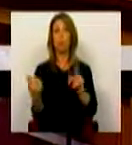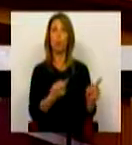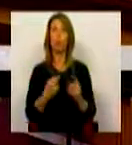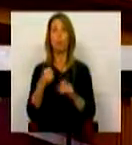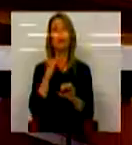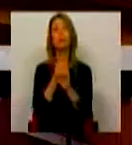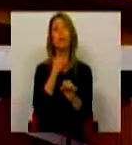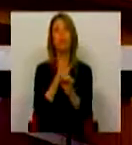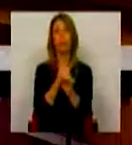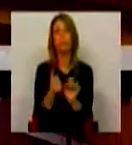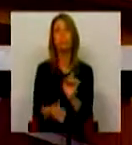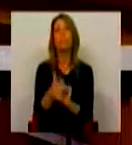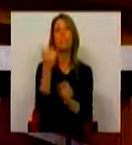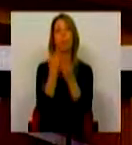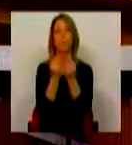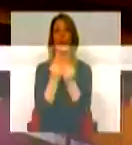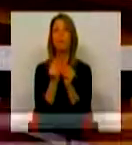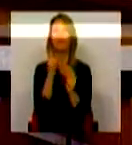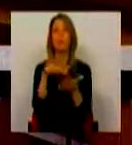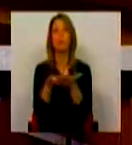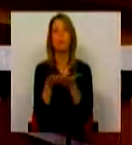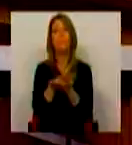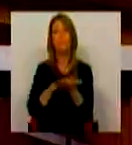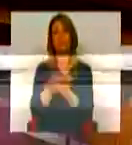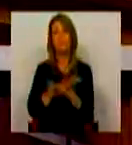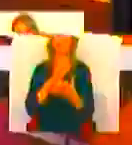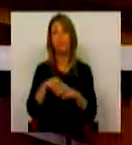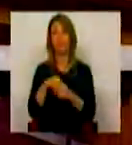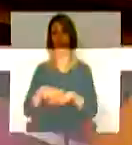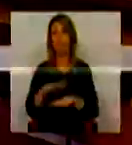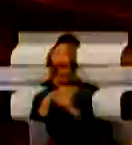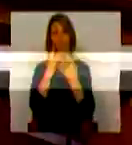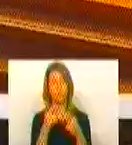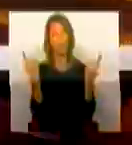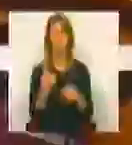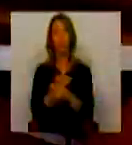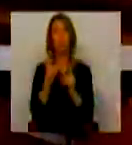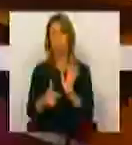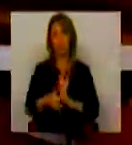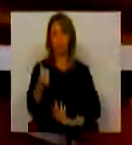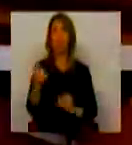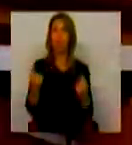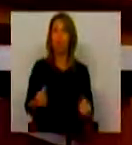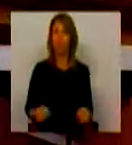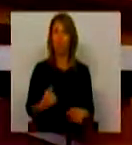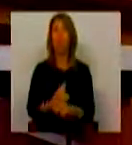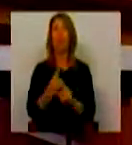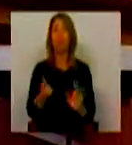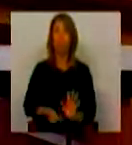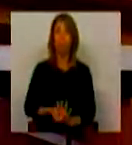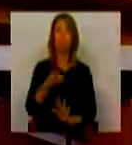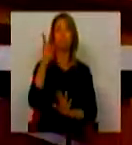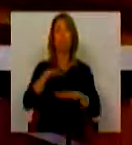os trabalhadores são a melhor matéria-prima da administração pública. E porque são a melhor matéria-prima e porque são a argamassa da